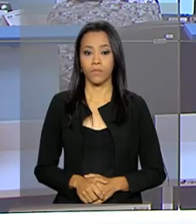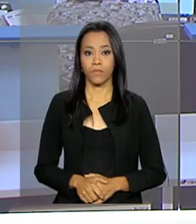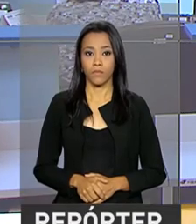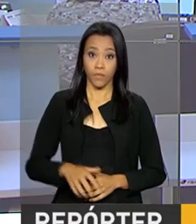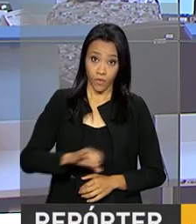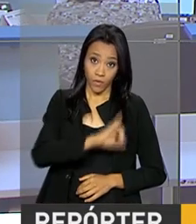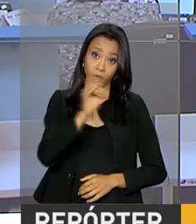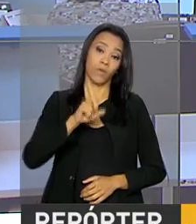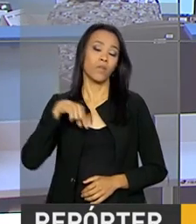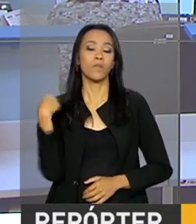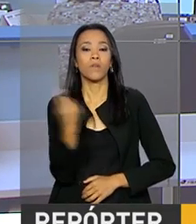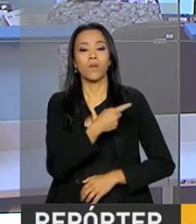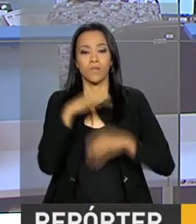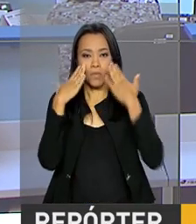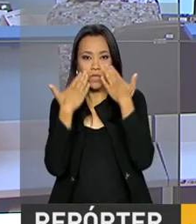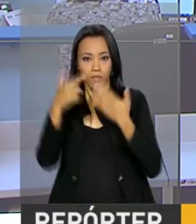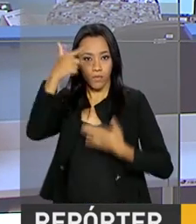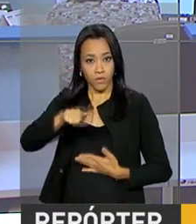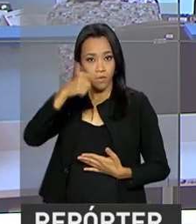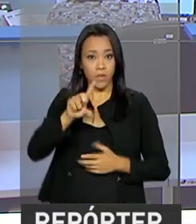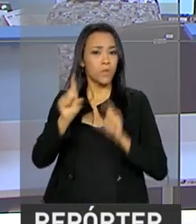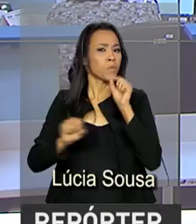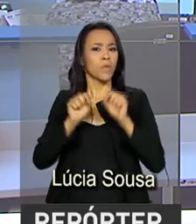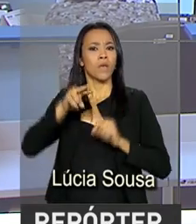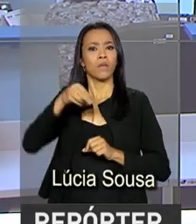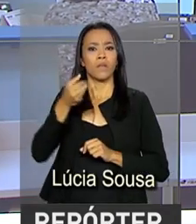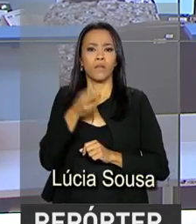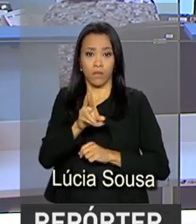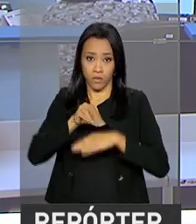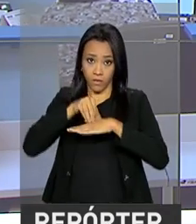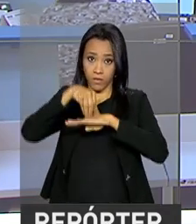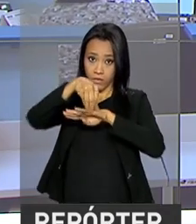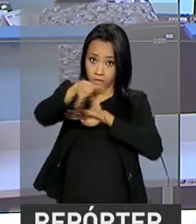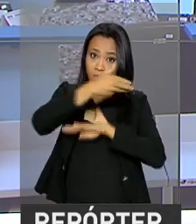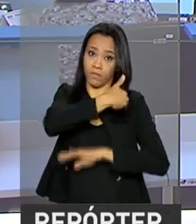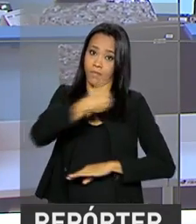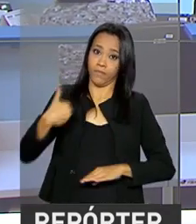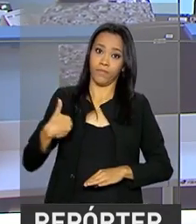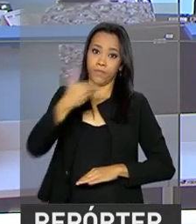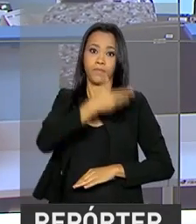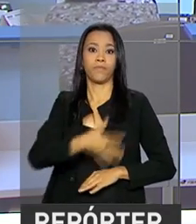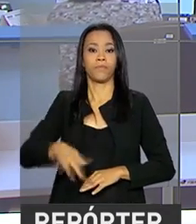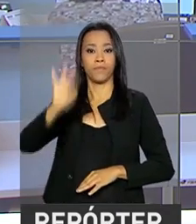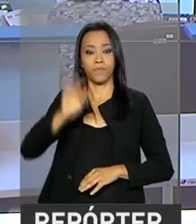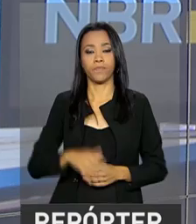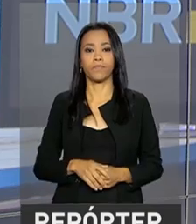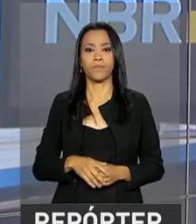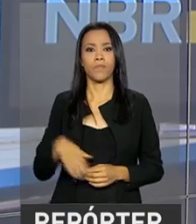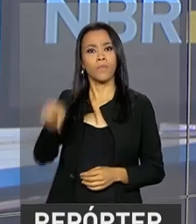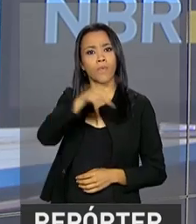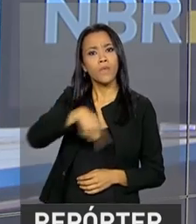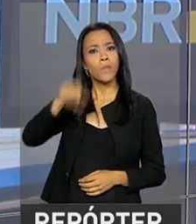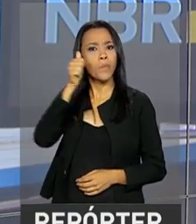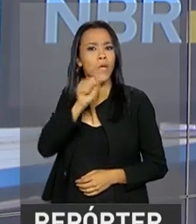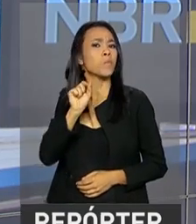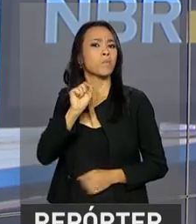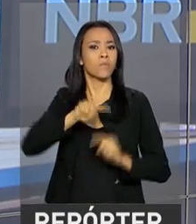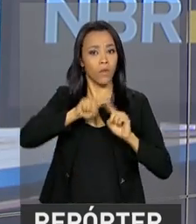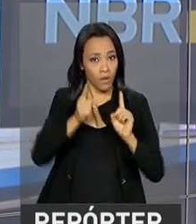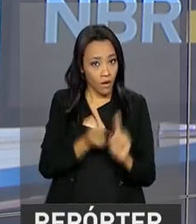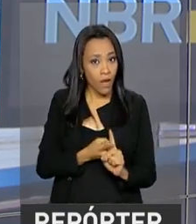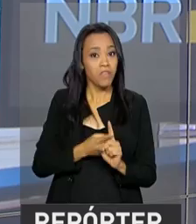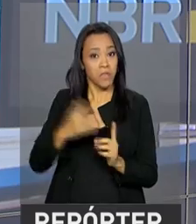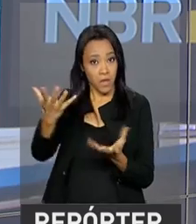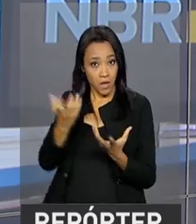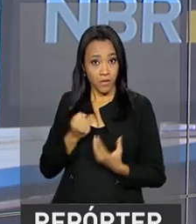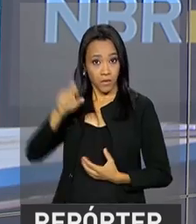Olá Voltamos com mais uma edição do repórter NBR e as notícias do governo federal mulheres grávidas do